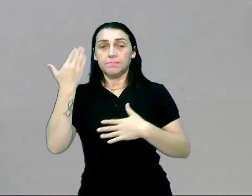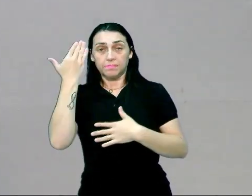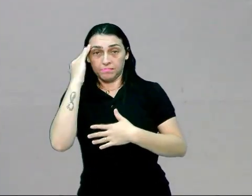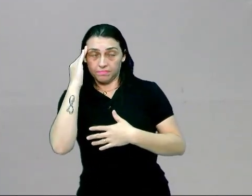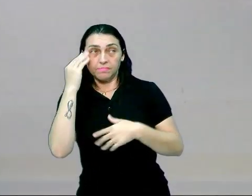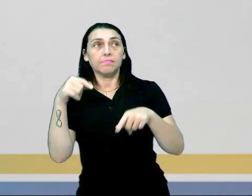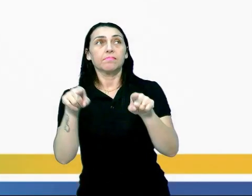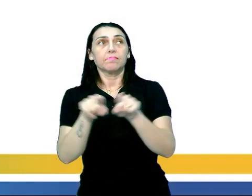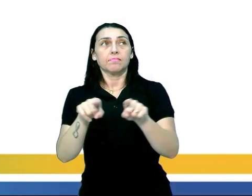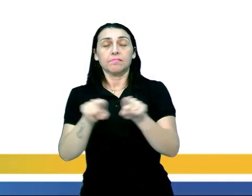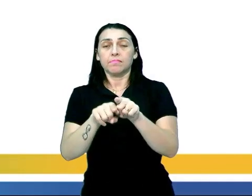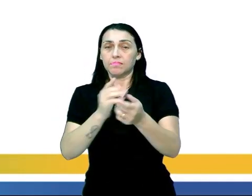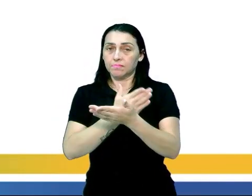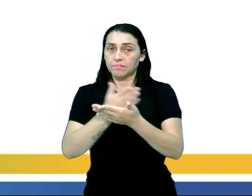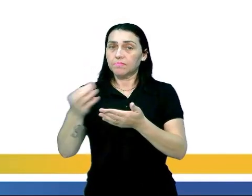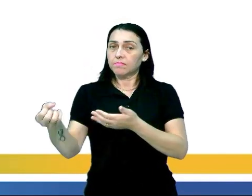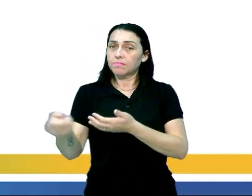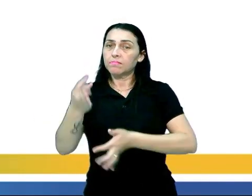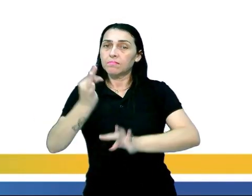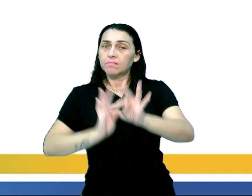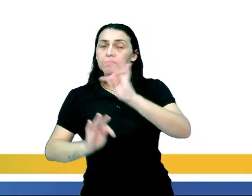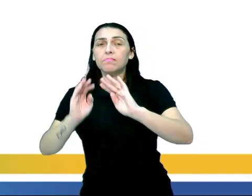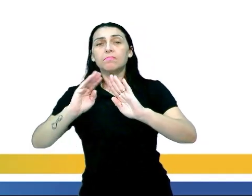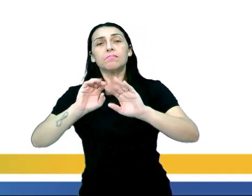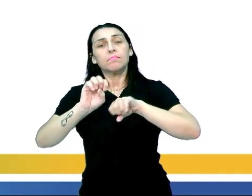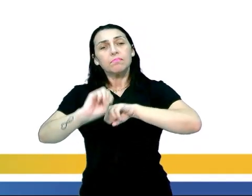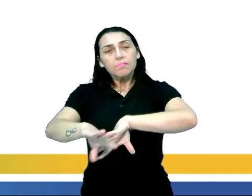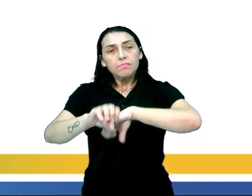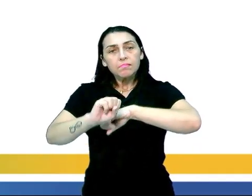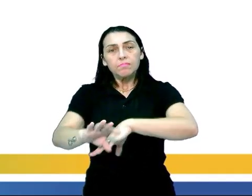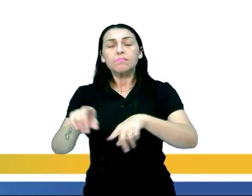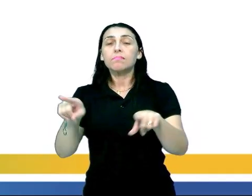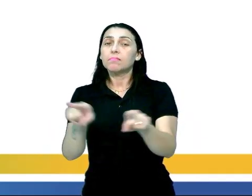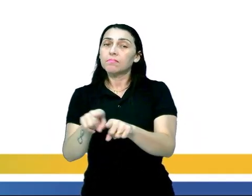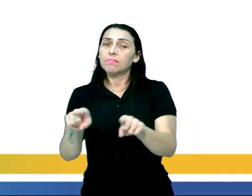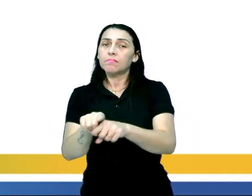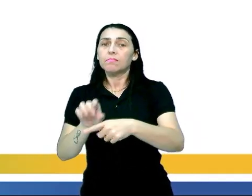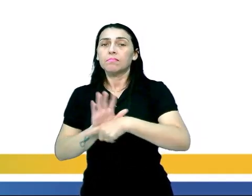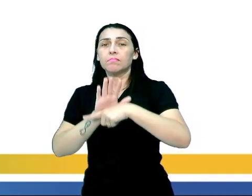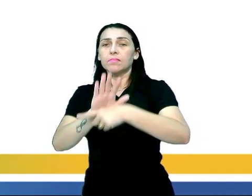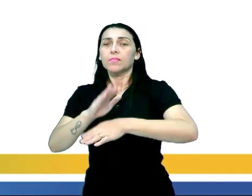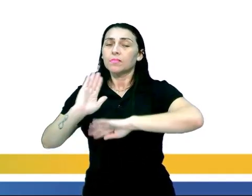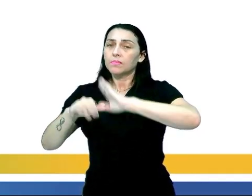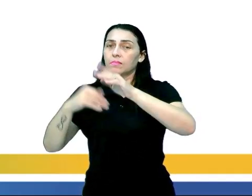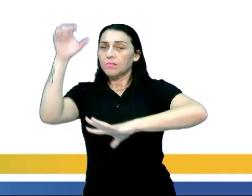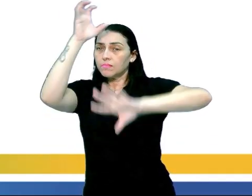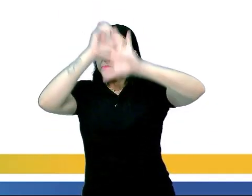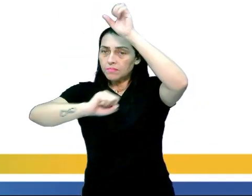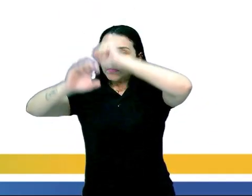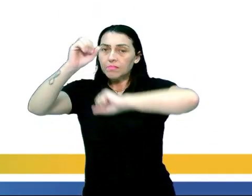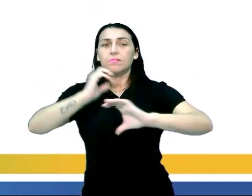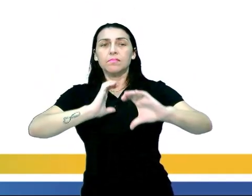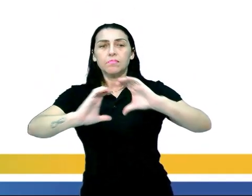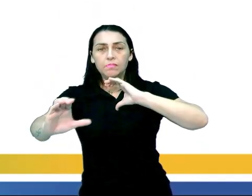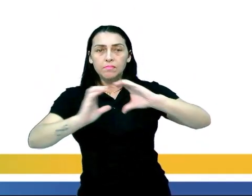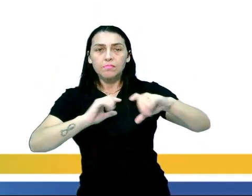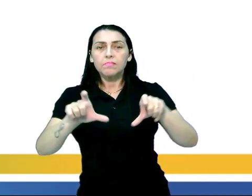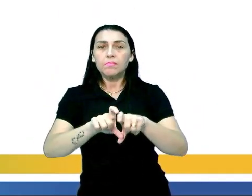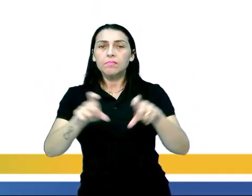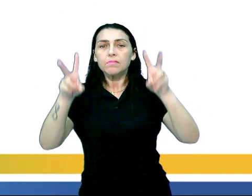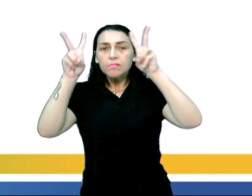entendendo isso, a gente começa a ver aqui as novas tecnologias na educação, que são, além de auxiliar no processo de aprendizagem,